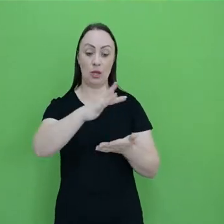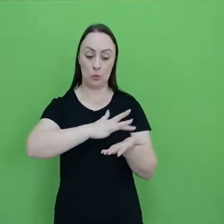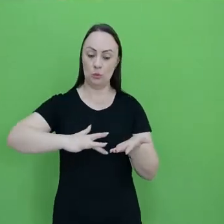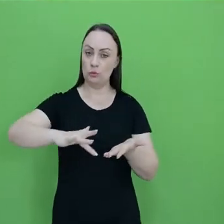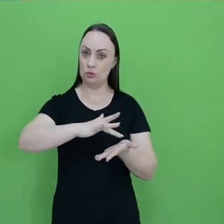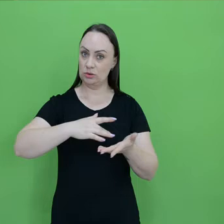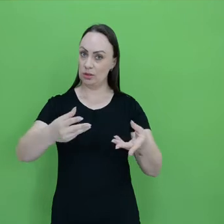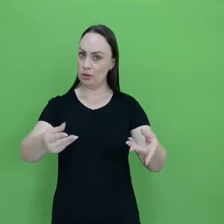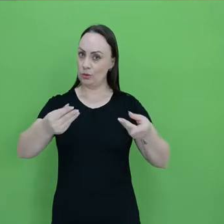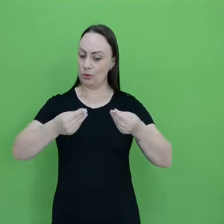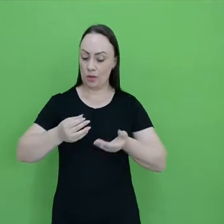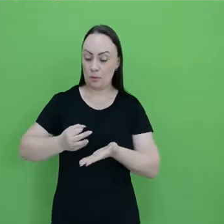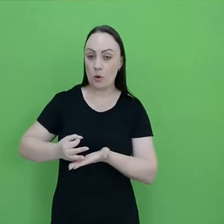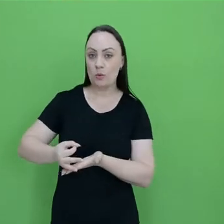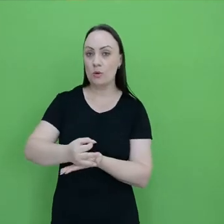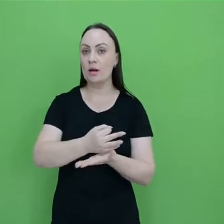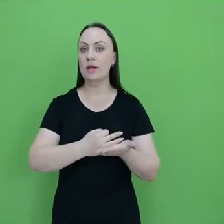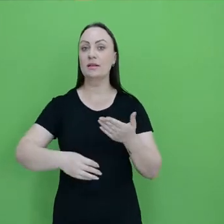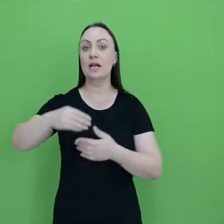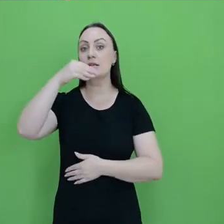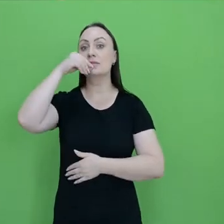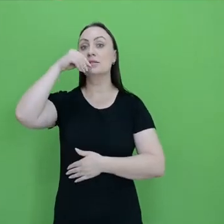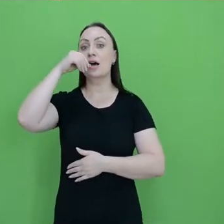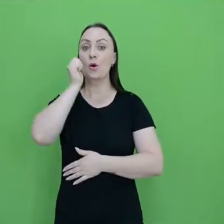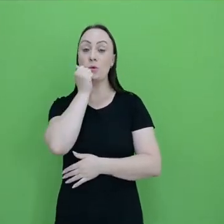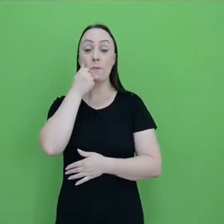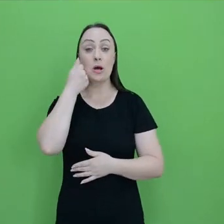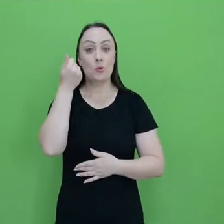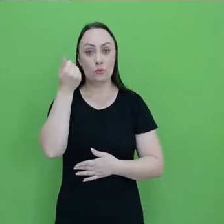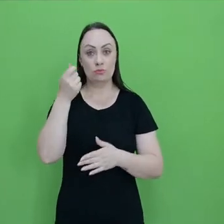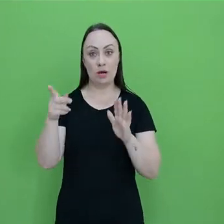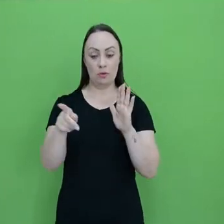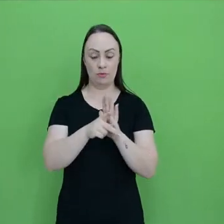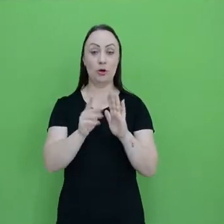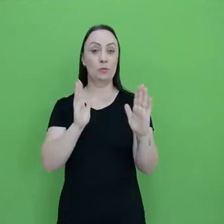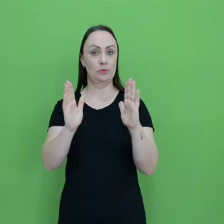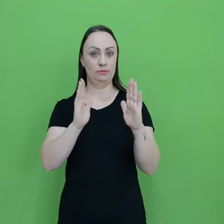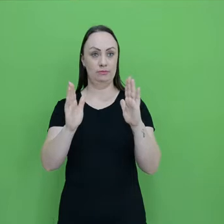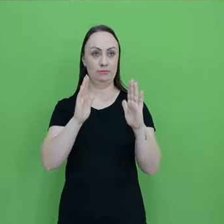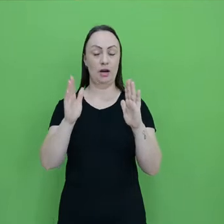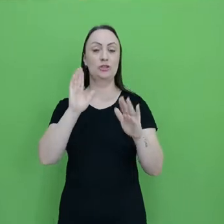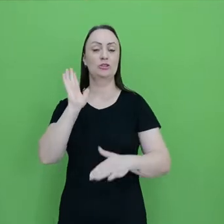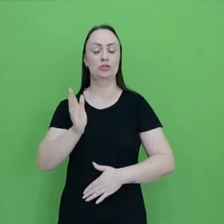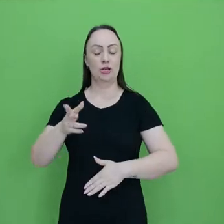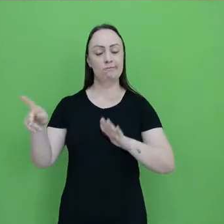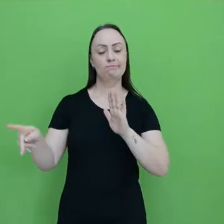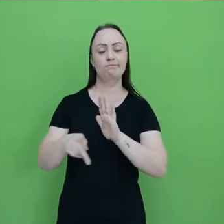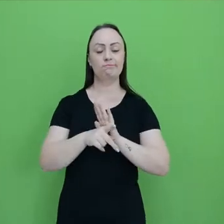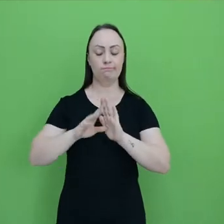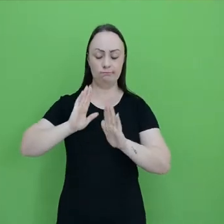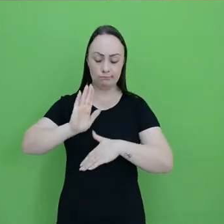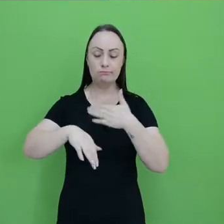o cigano recebeu moedas, sal e pão como parte do ritual